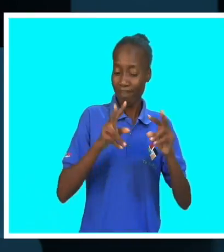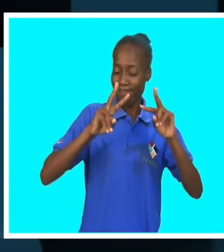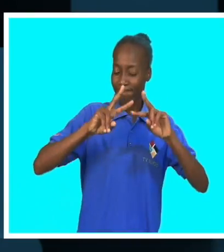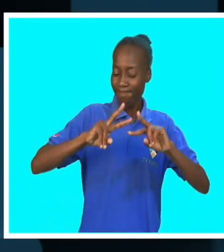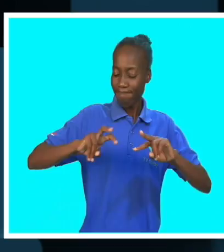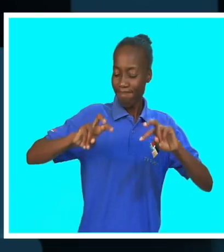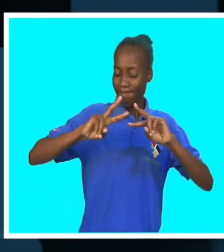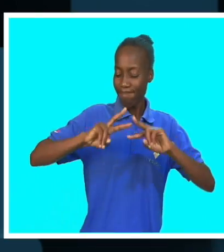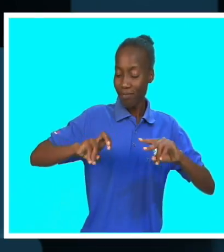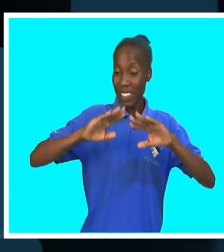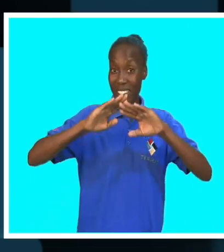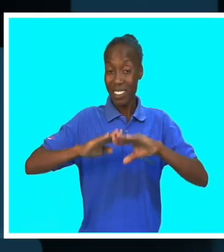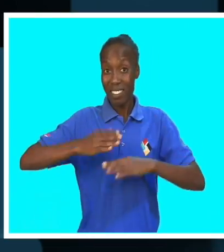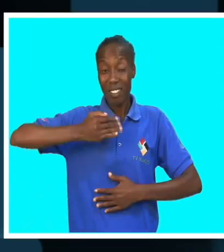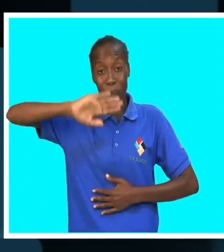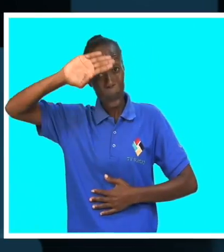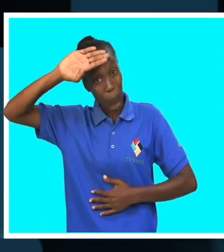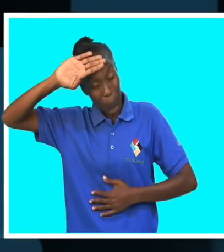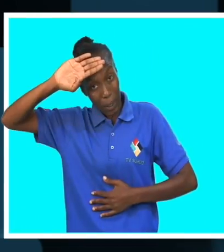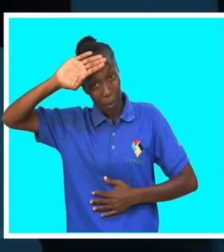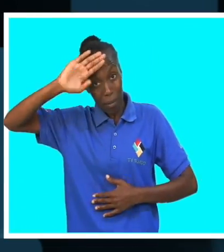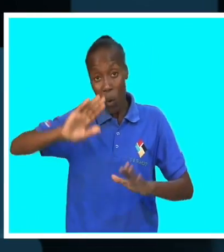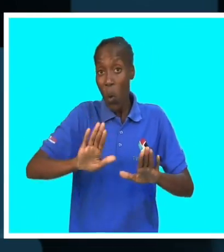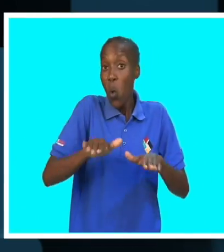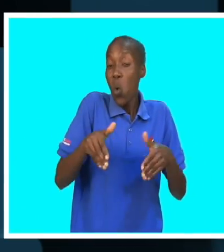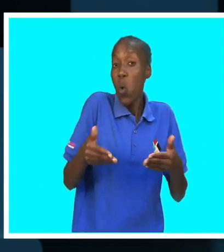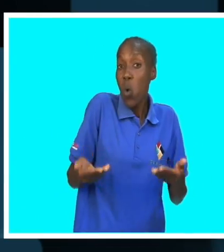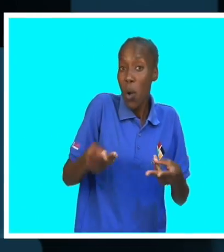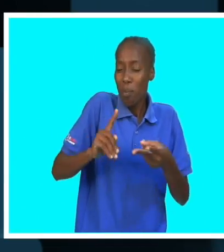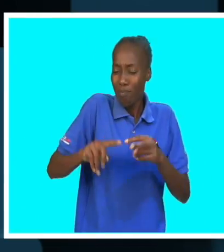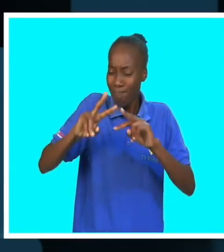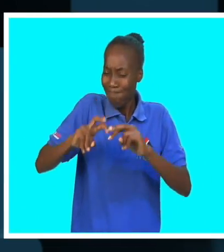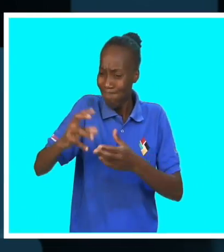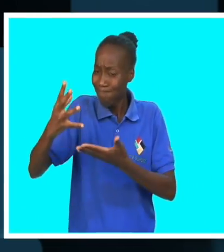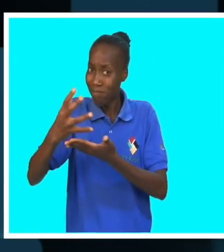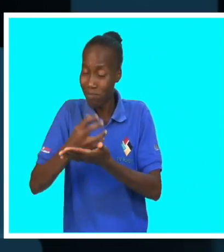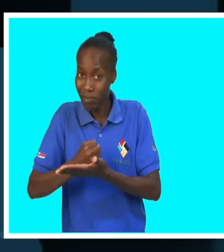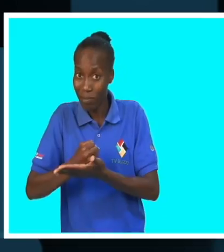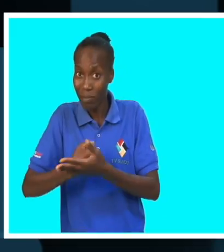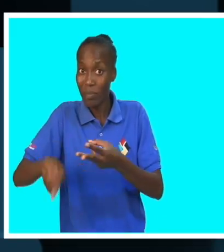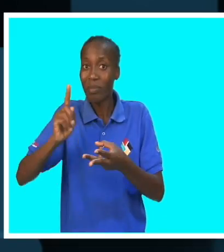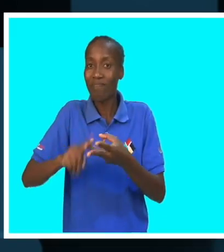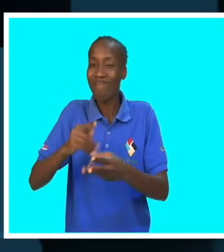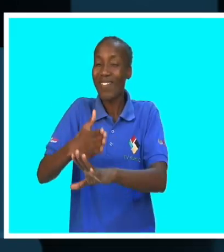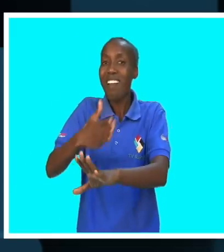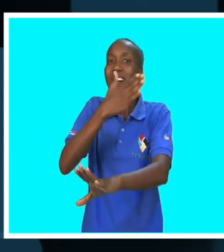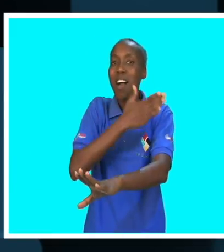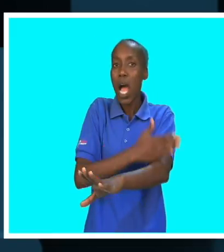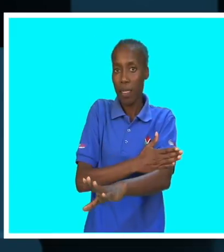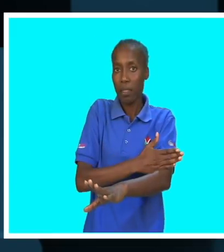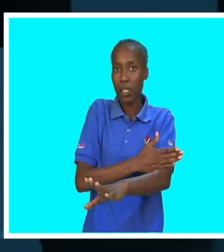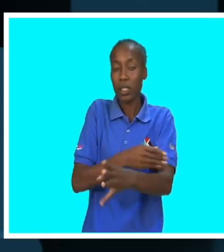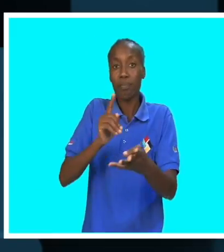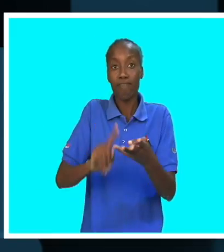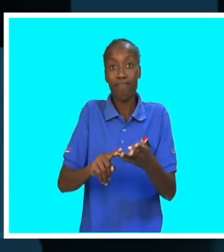rastreio da doença para um diagnóstico precoce